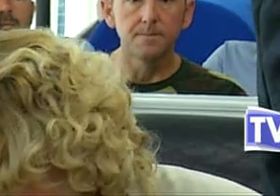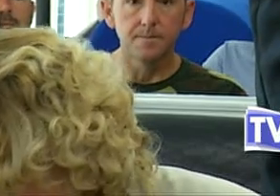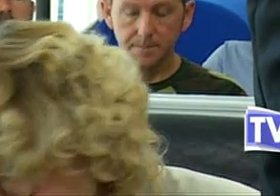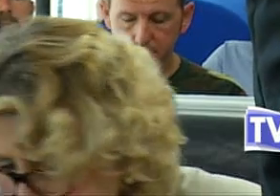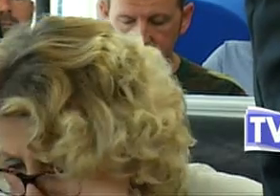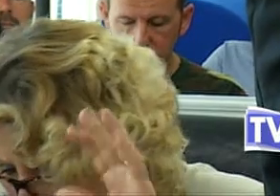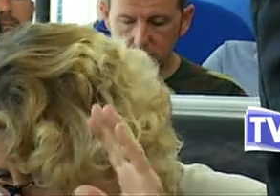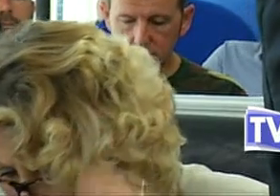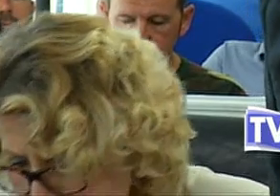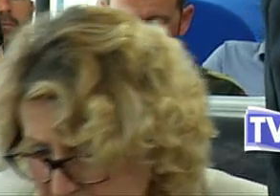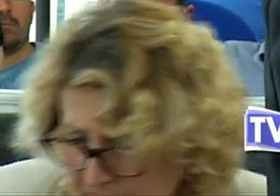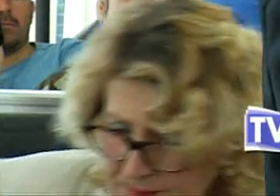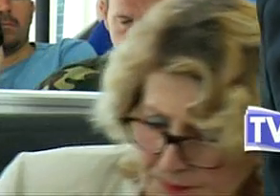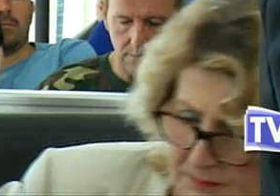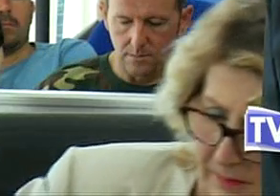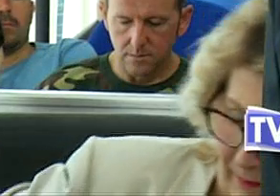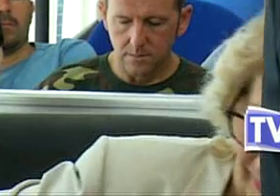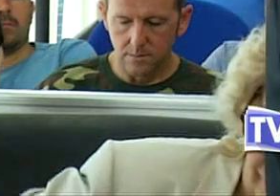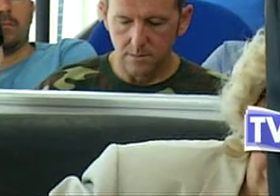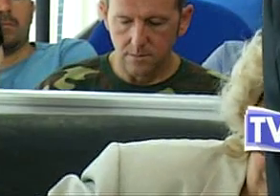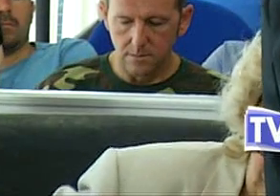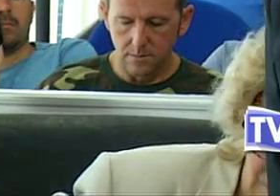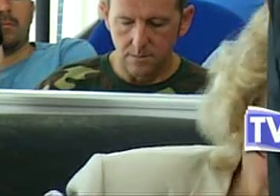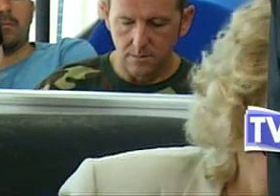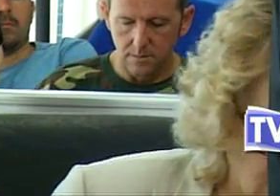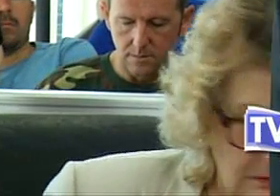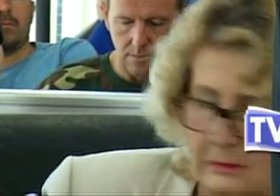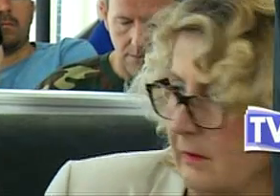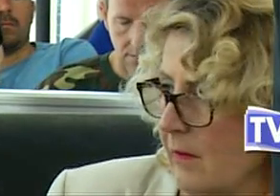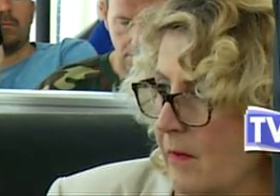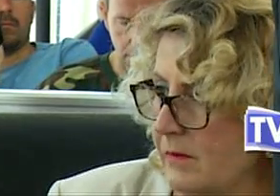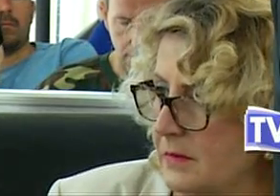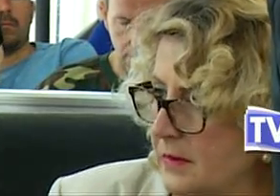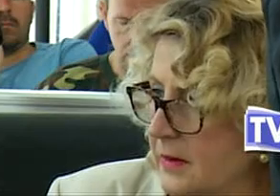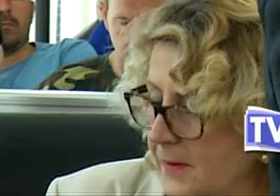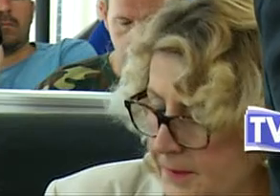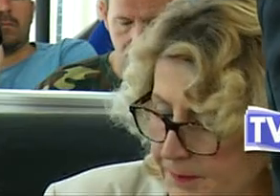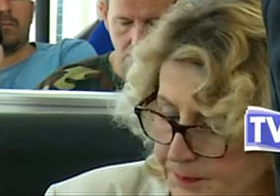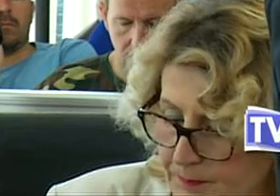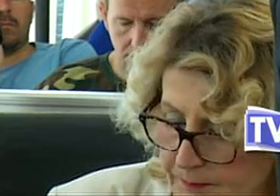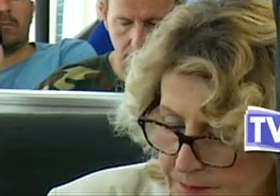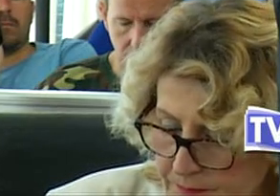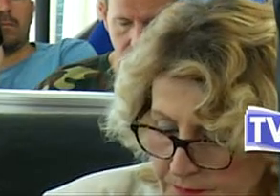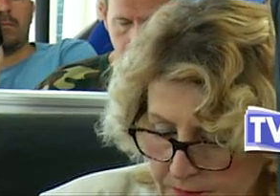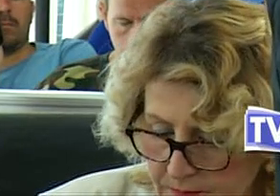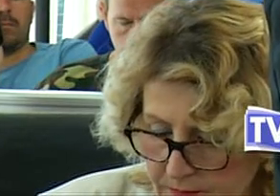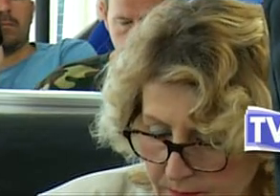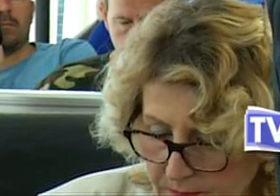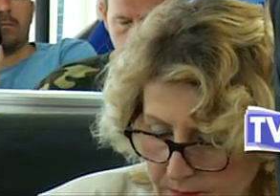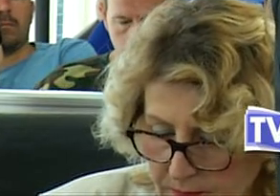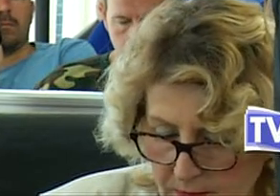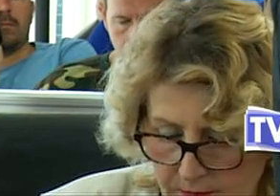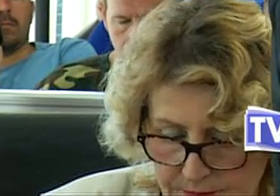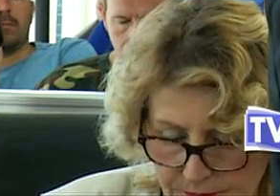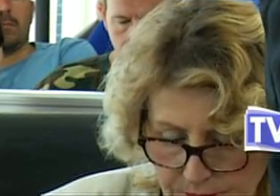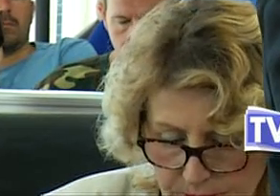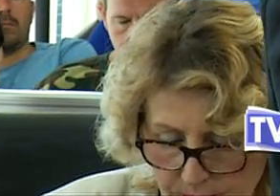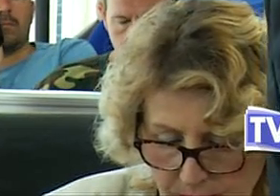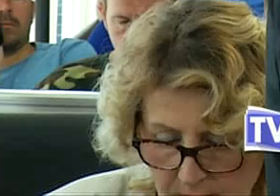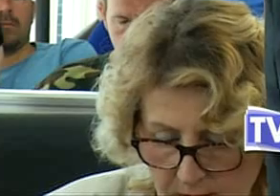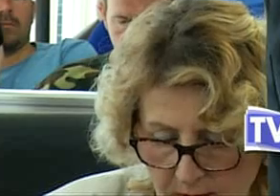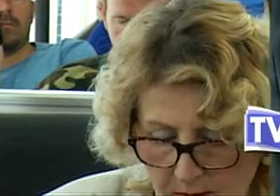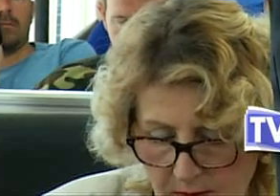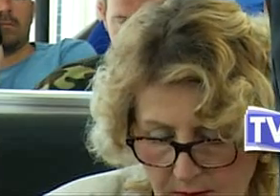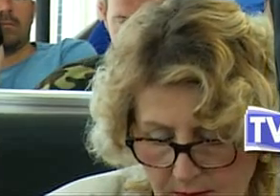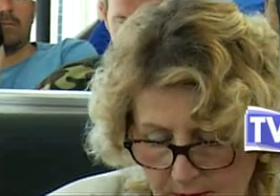inclusive, eu já passei para o prefeito, porque cabe ao executivo fazer isso, mas é uma comunidade sofrida e merece todo o nosso apoio.